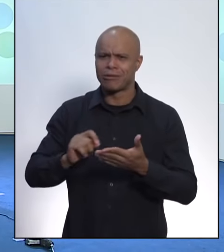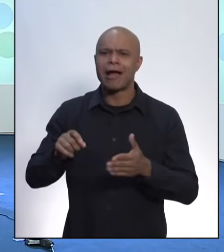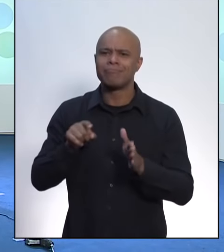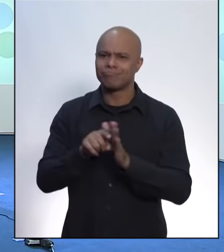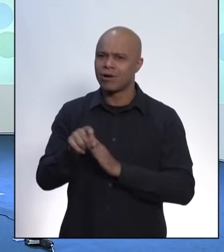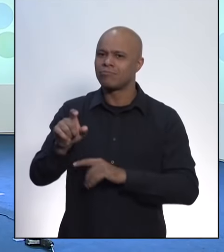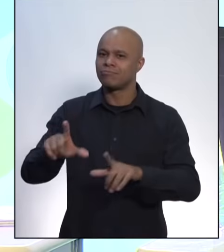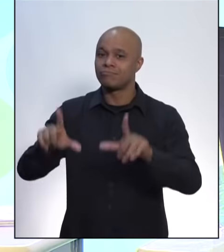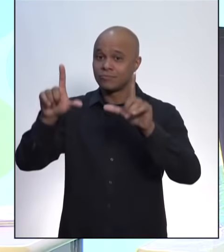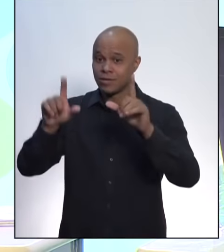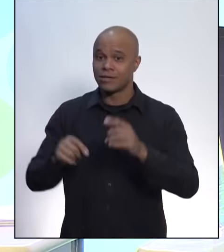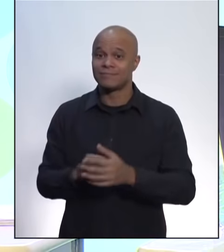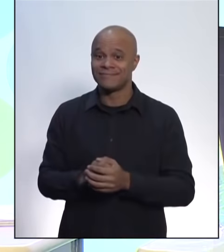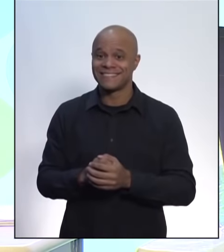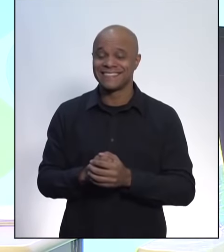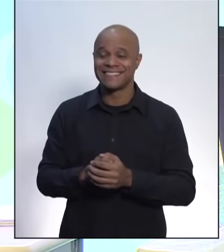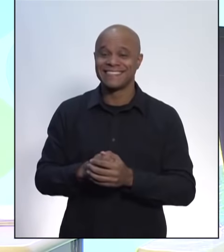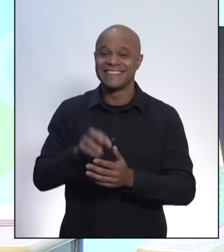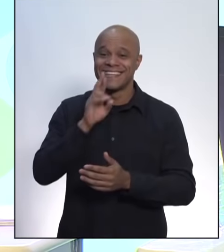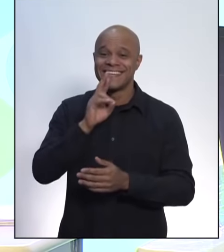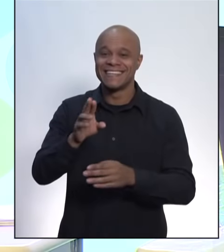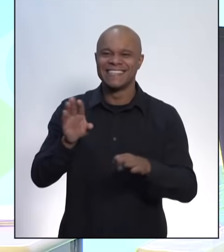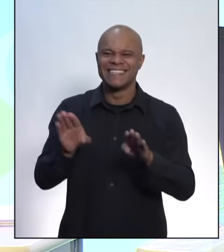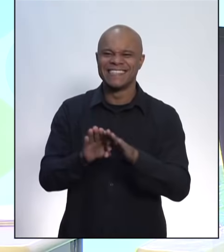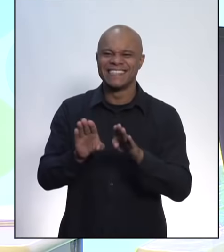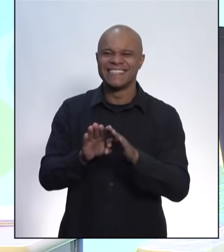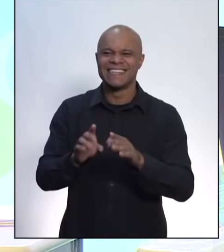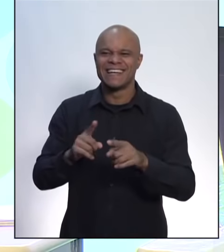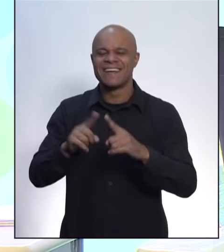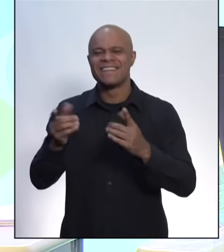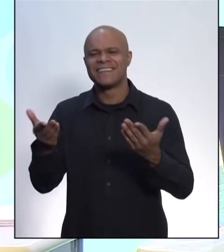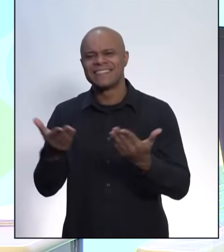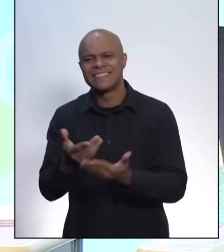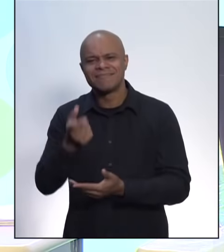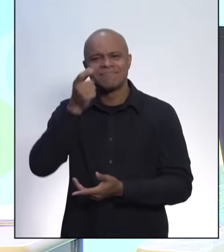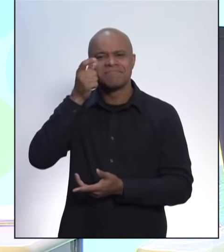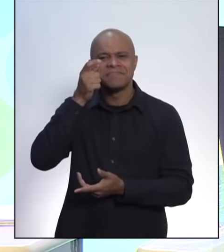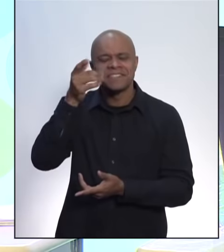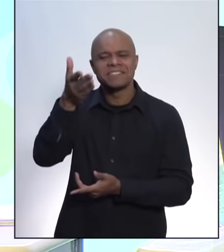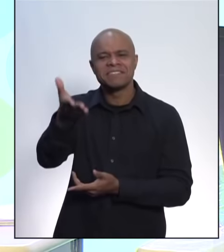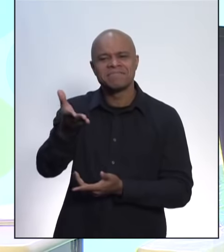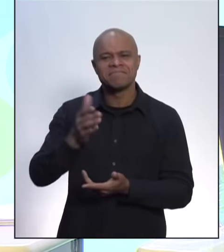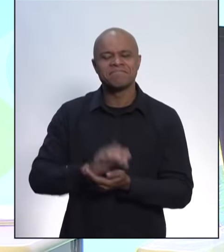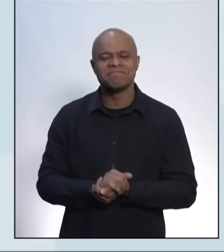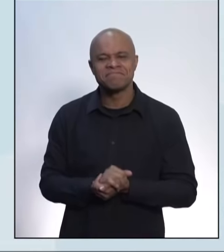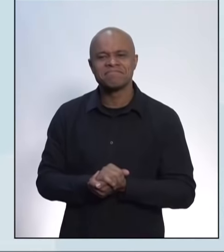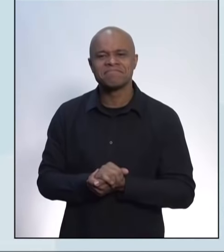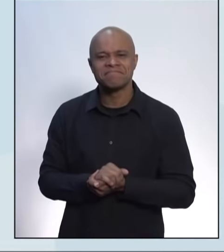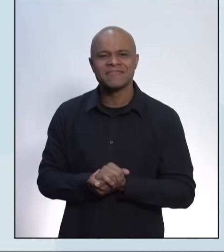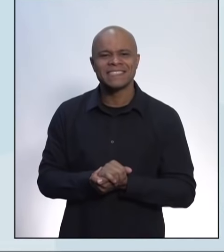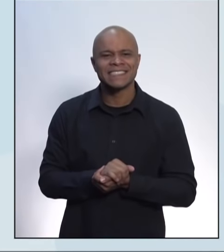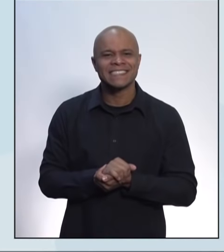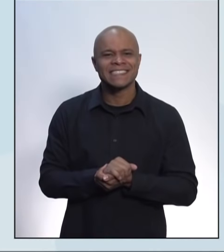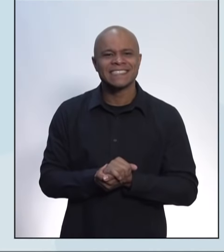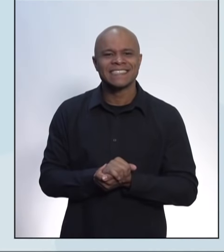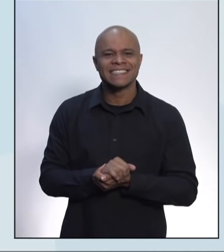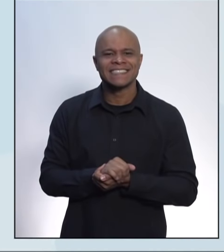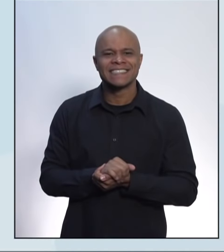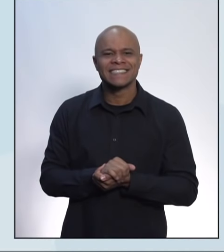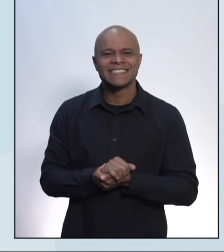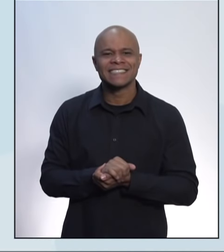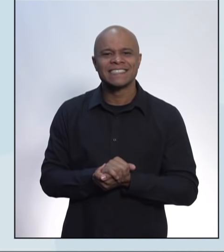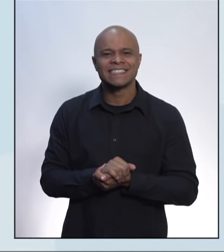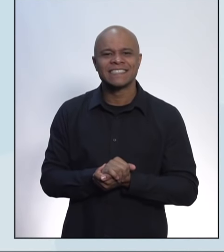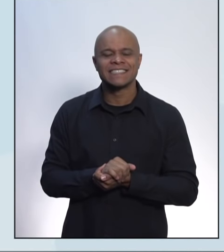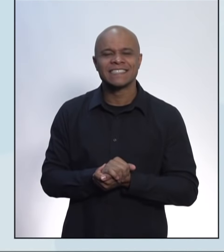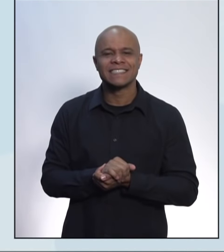aparece no slide e também essa expostas né agora olha que interessante ver are many types